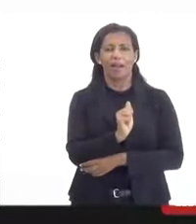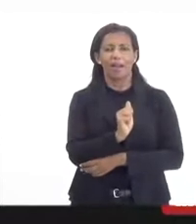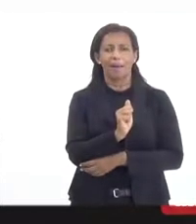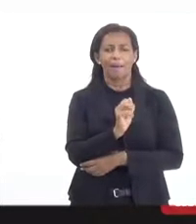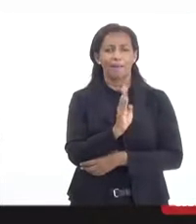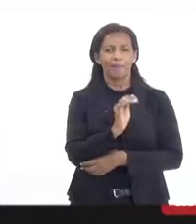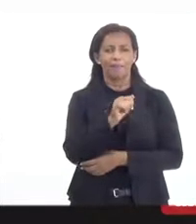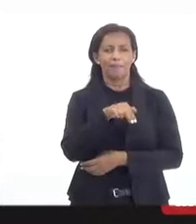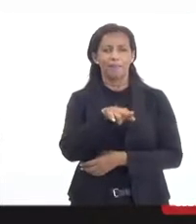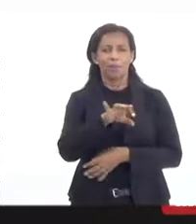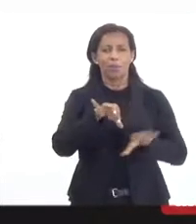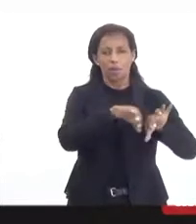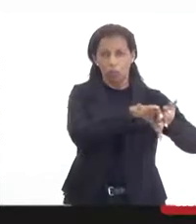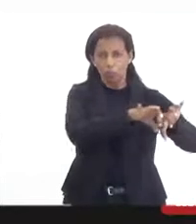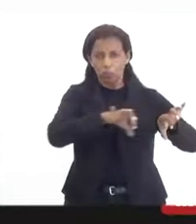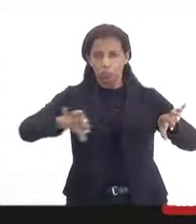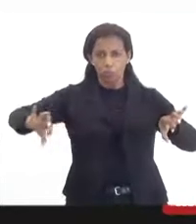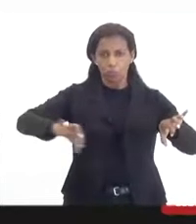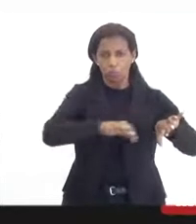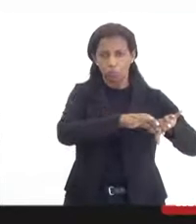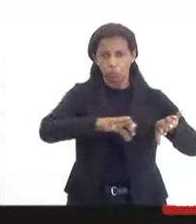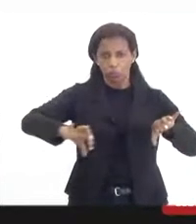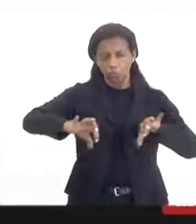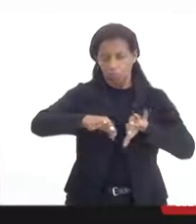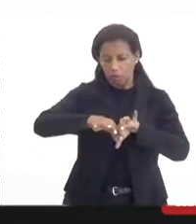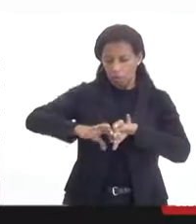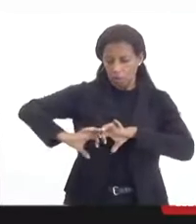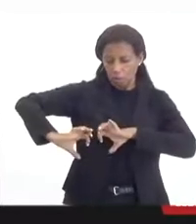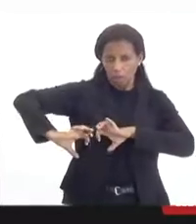modal dutoviário, e essa saída